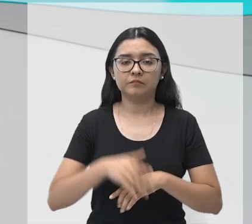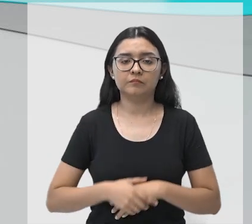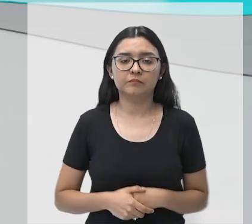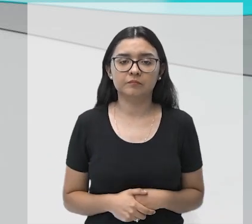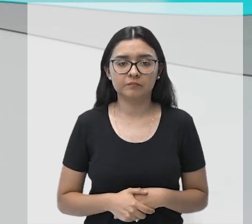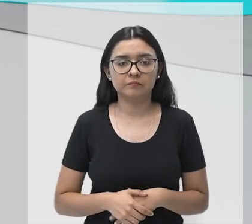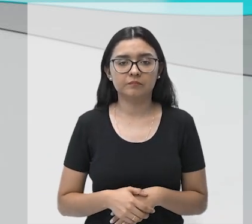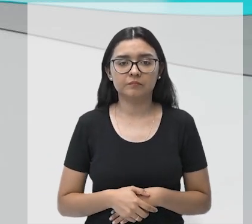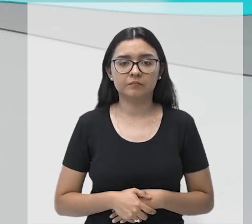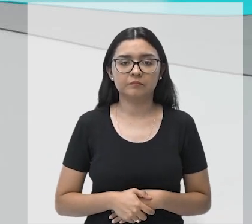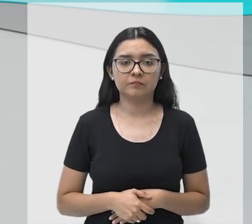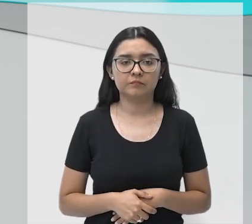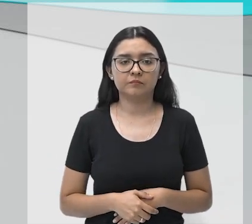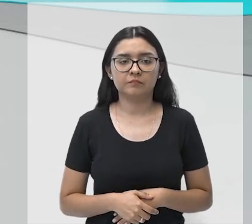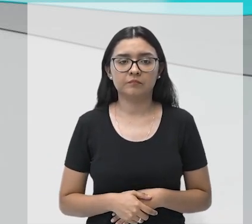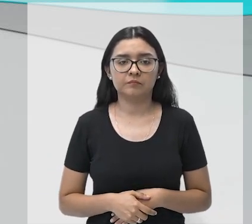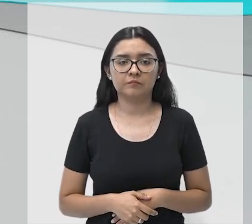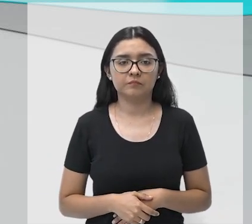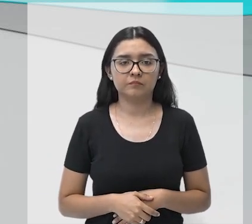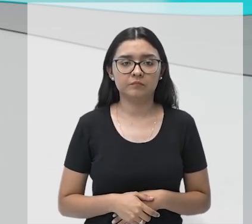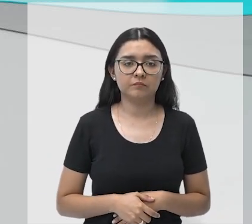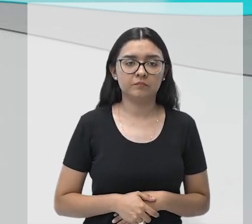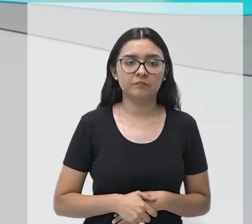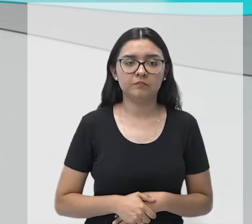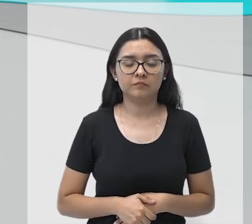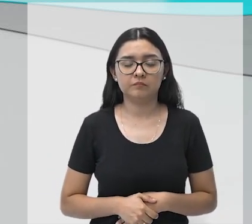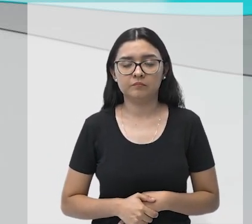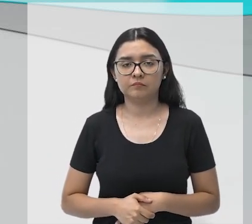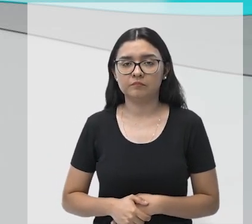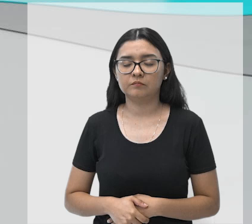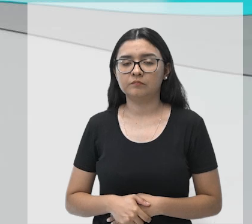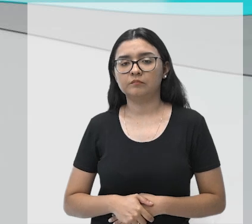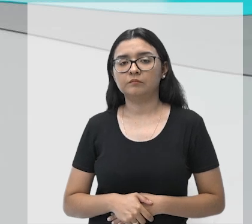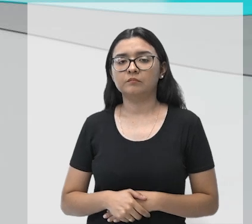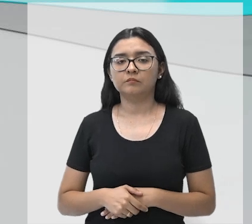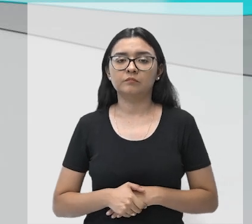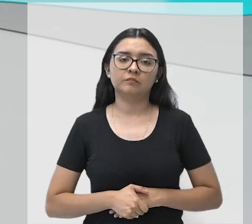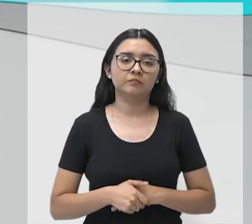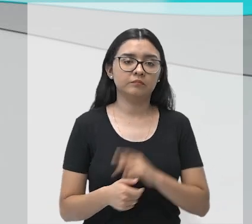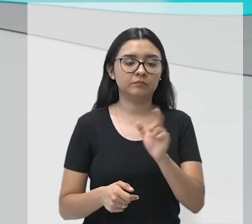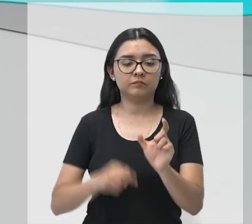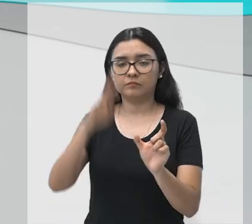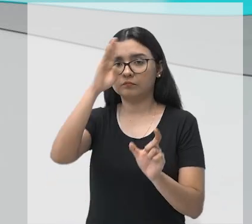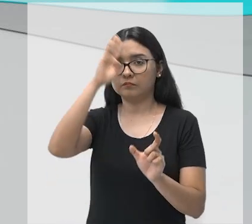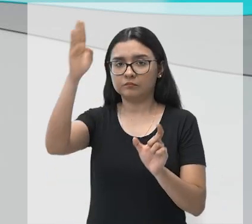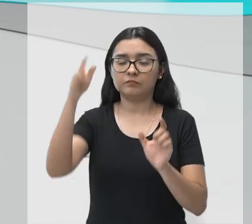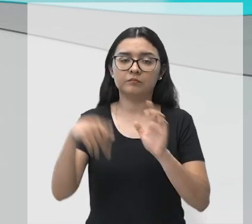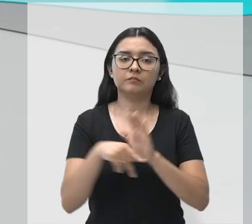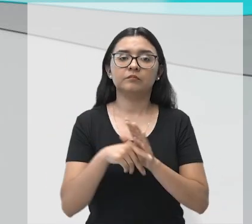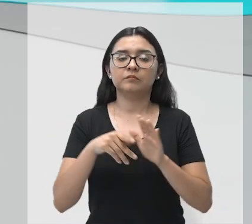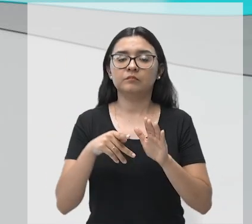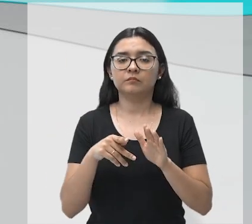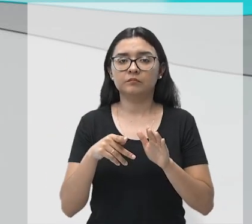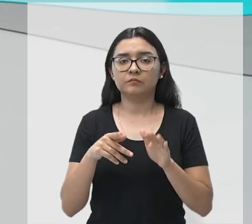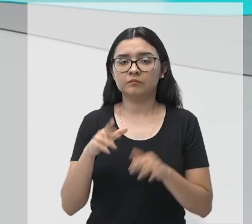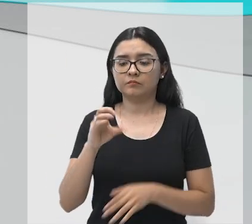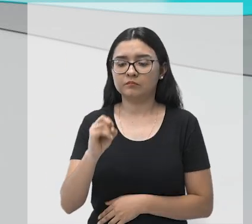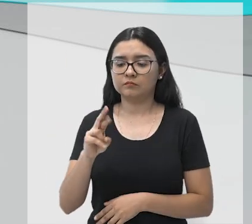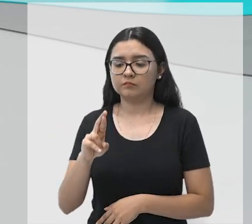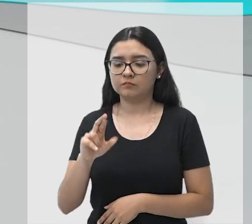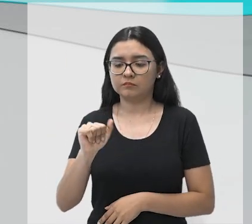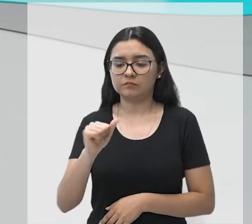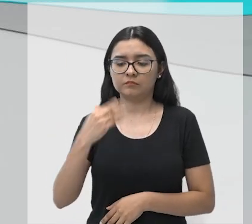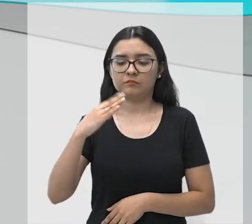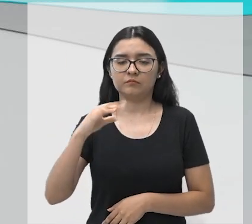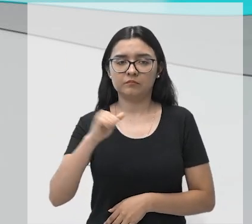of sentence. Então, é um componente central das orações. Lembrando que a oração ela se difere de